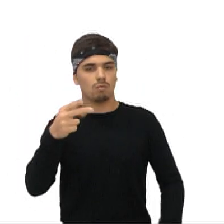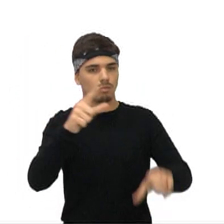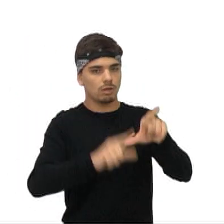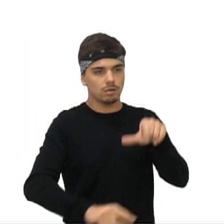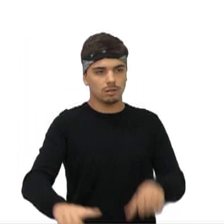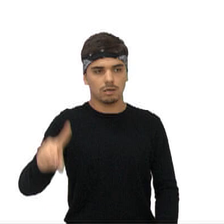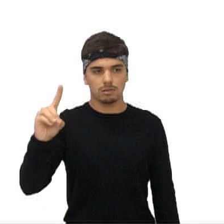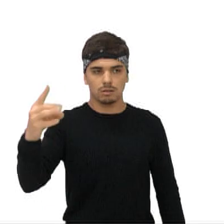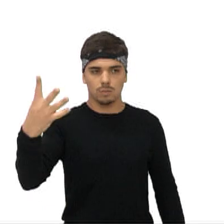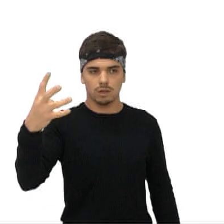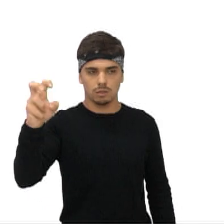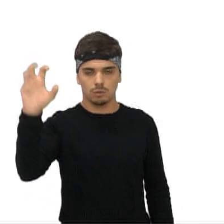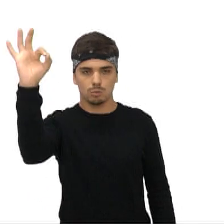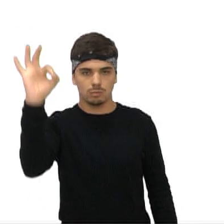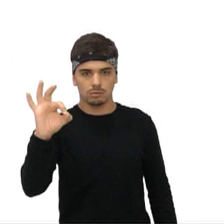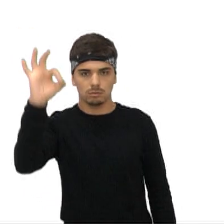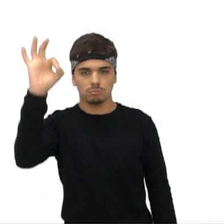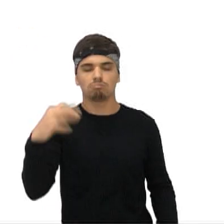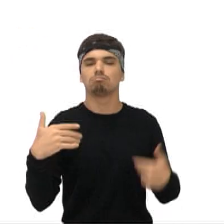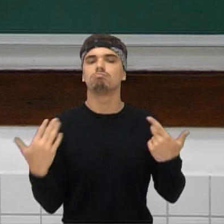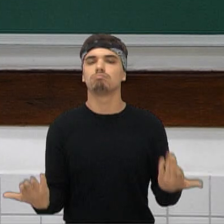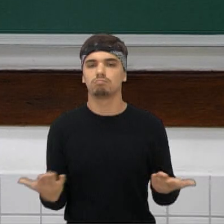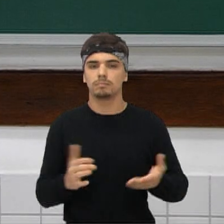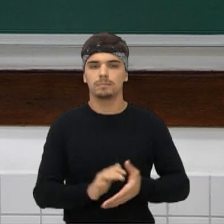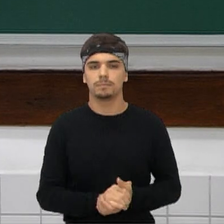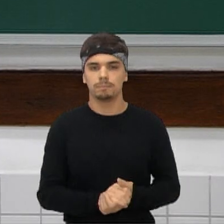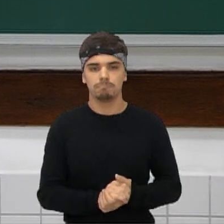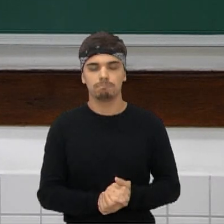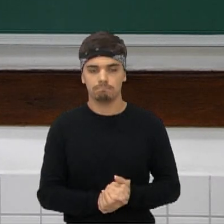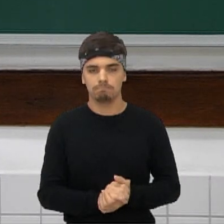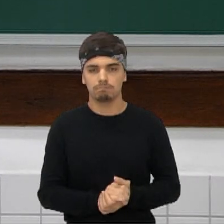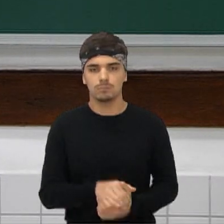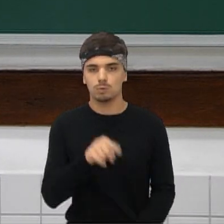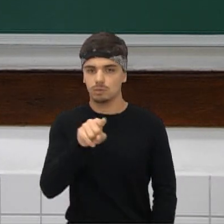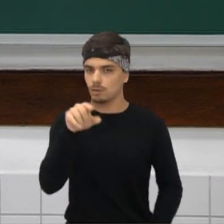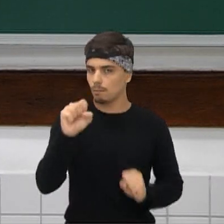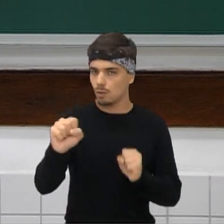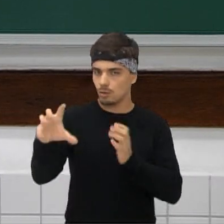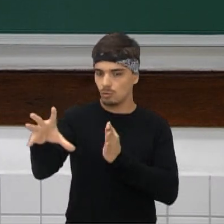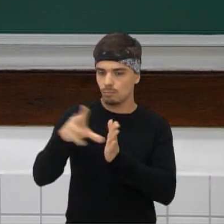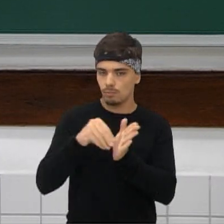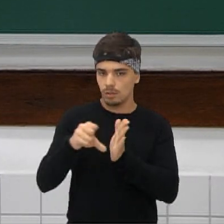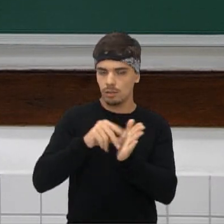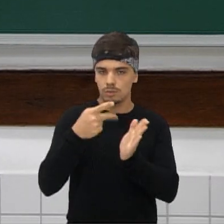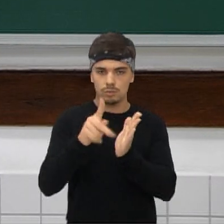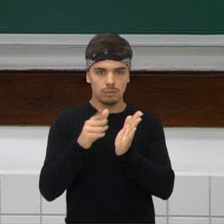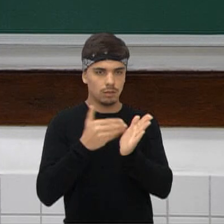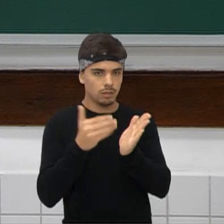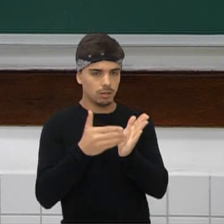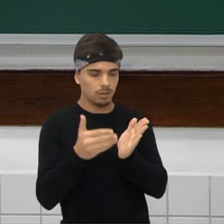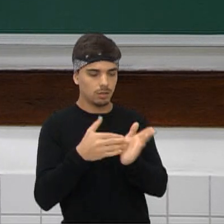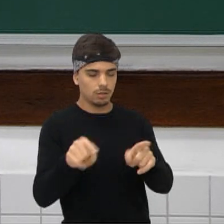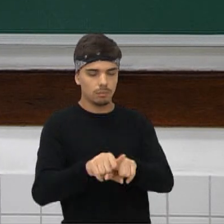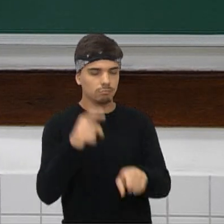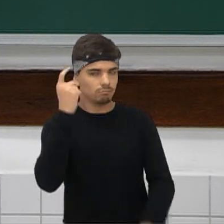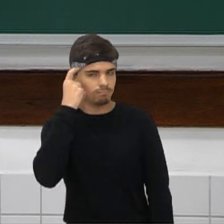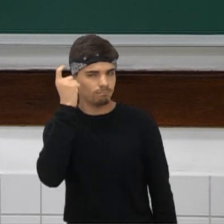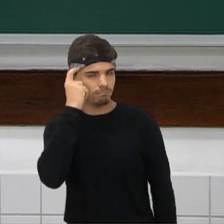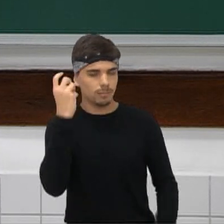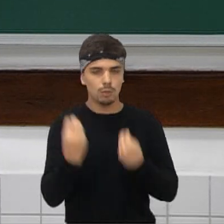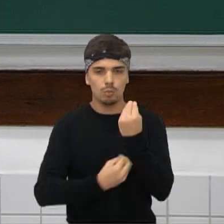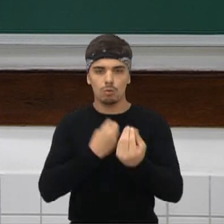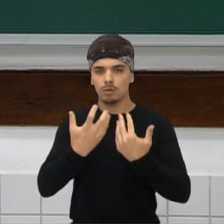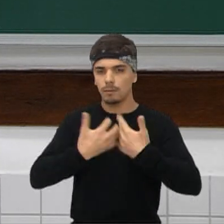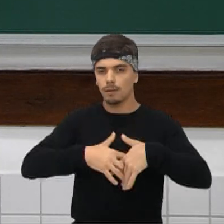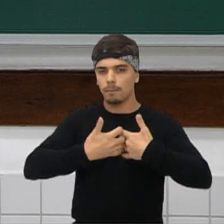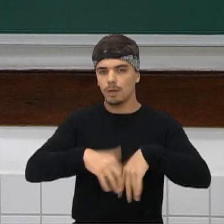D, 45%. Então, você copia aí no seu caderno, vai pensando como é que você pode